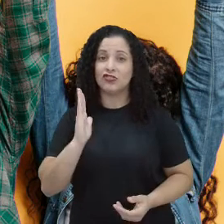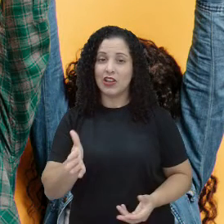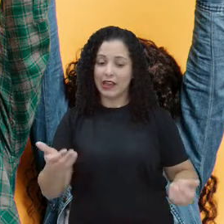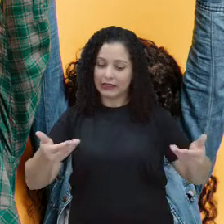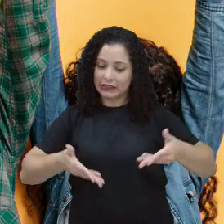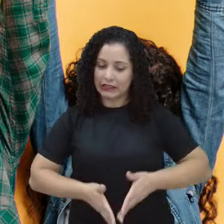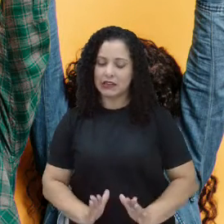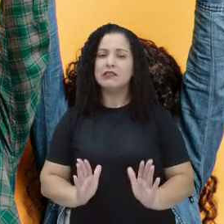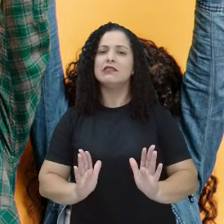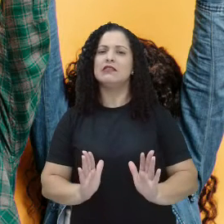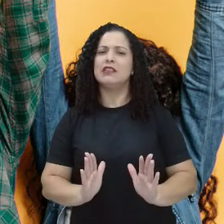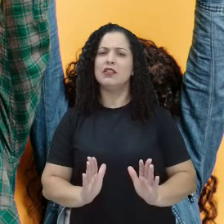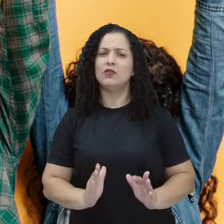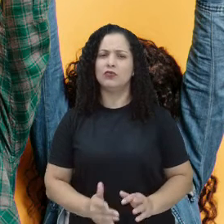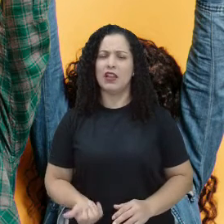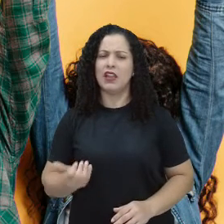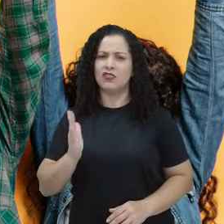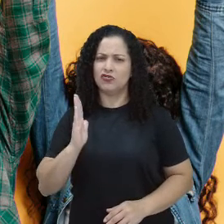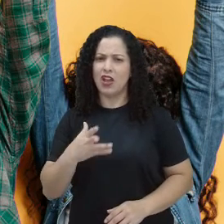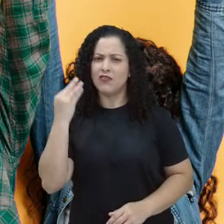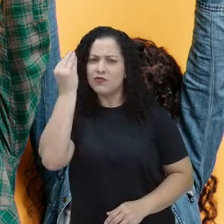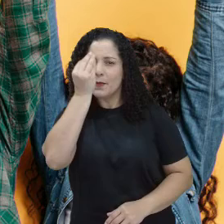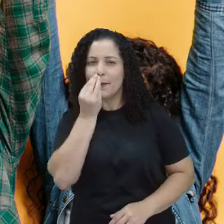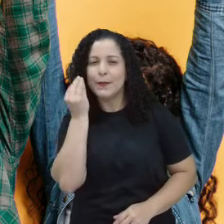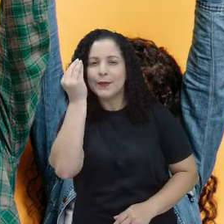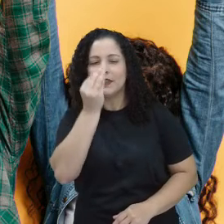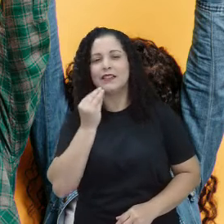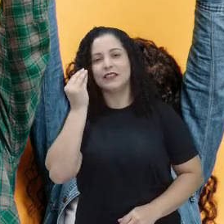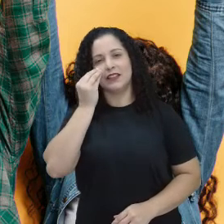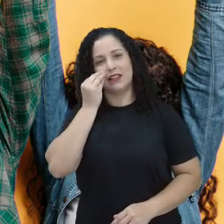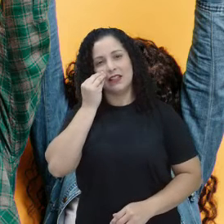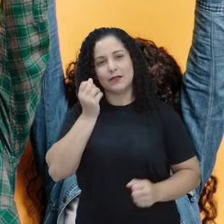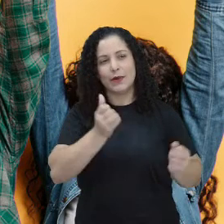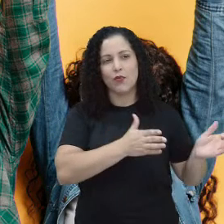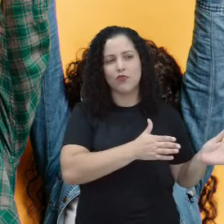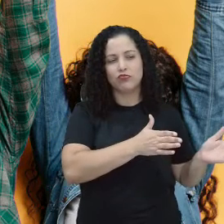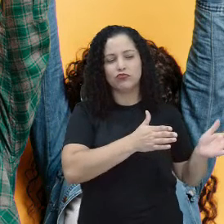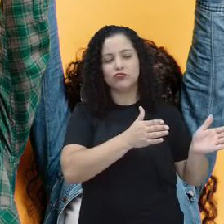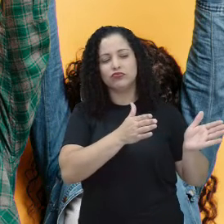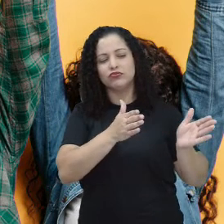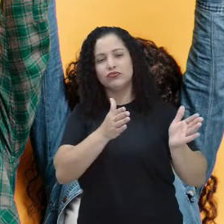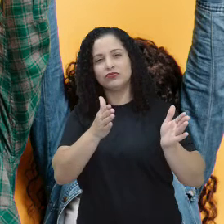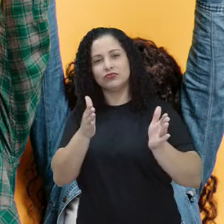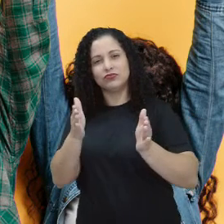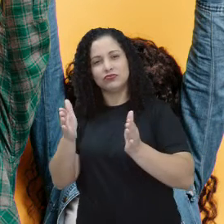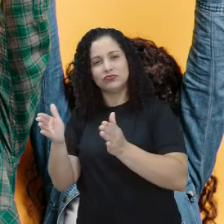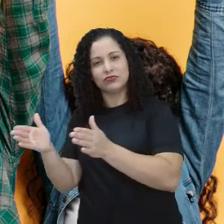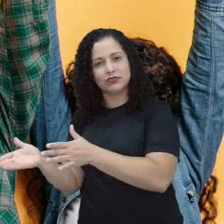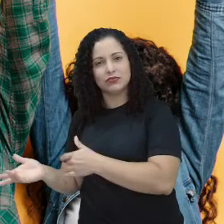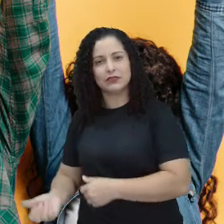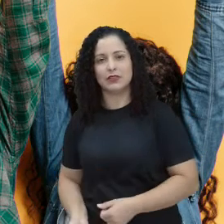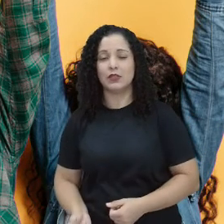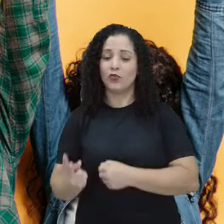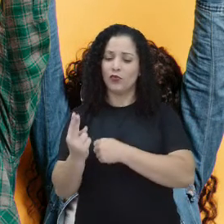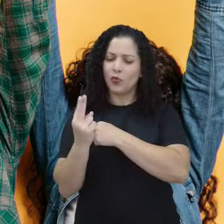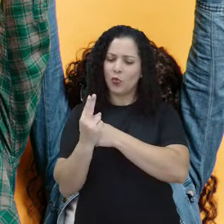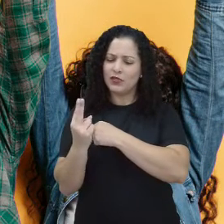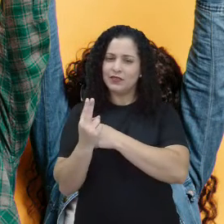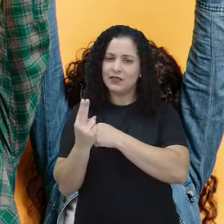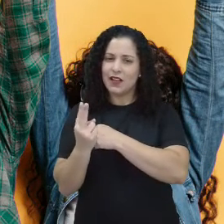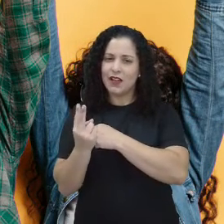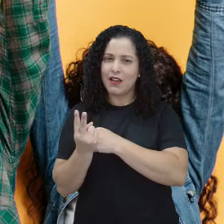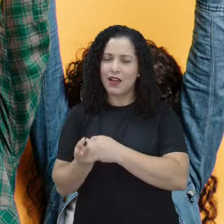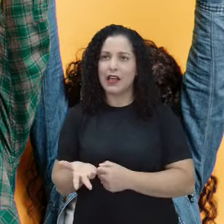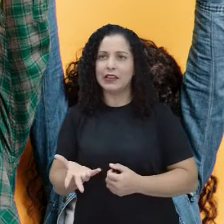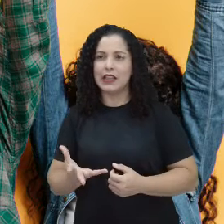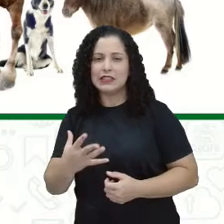bem madura, nasceu já adulta e que ao longo do tempo ele foi cuidando de si, cuidando da sua